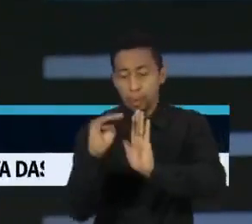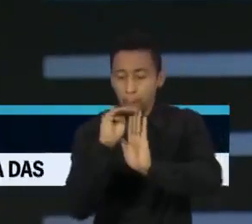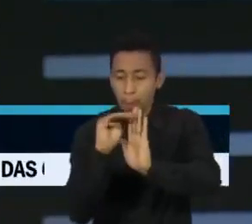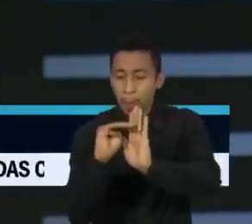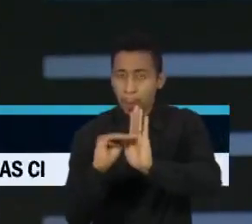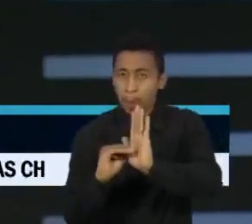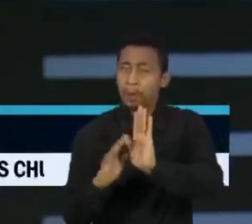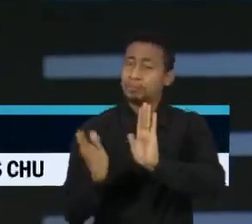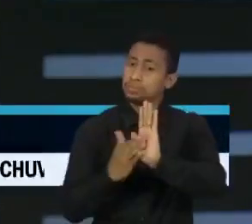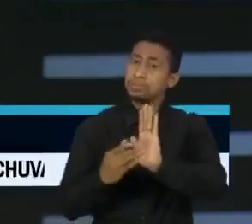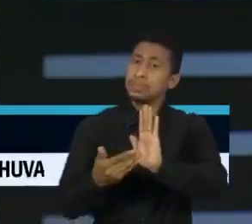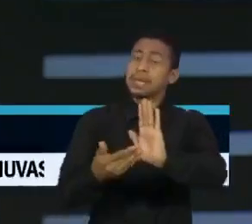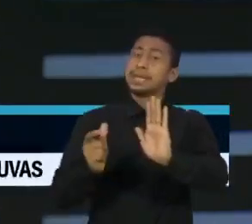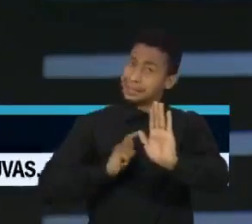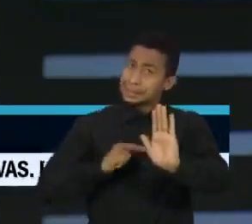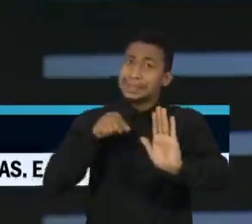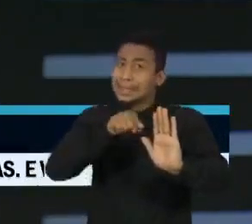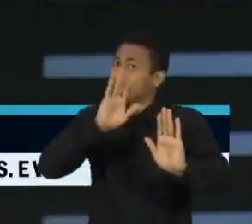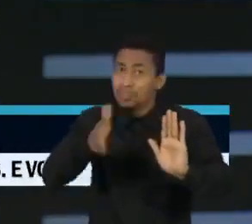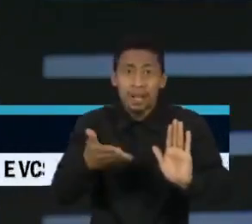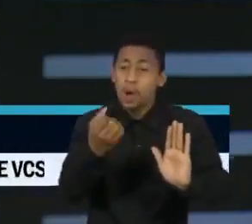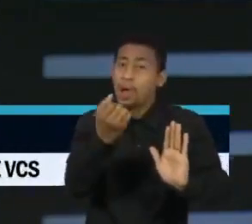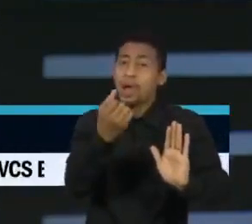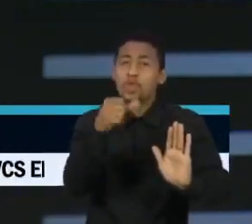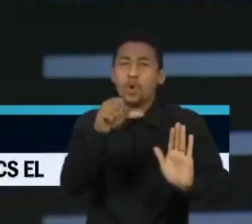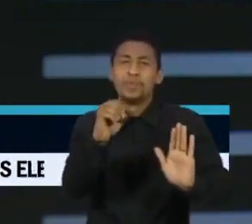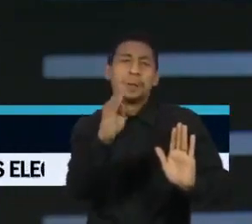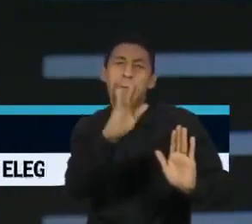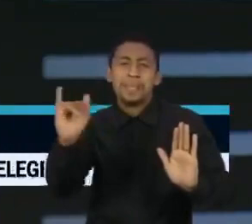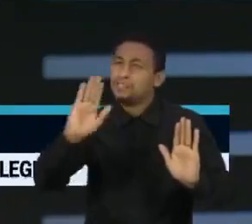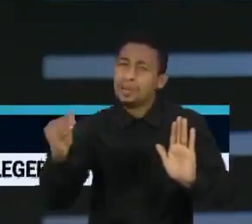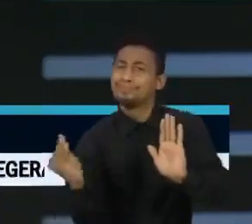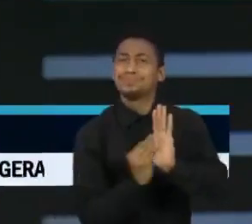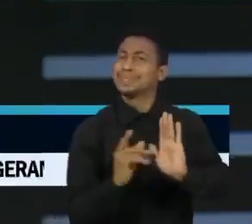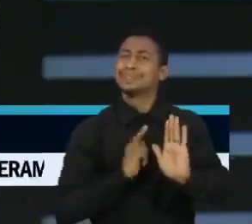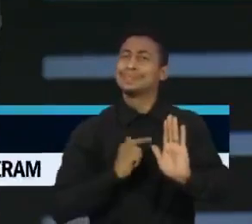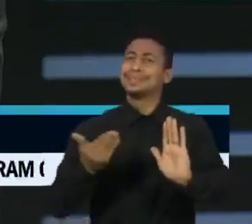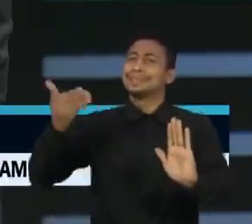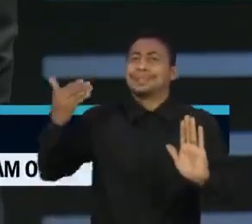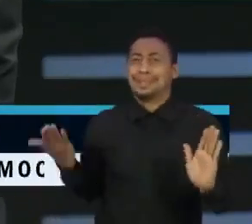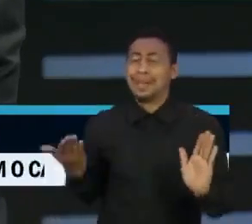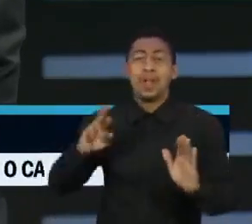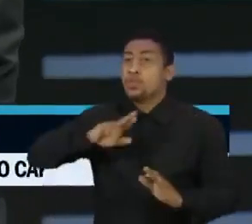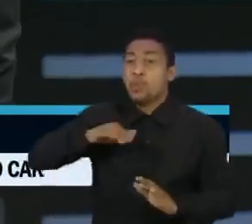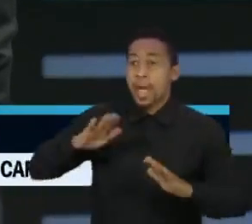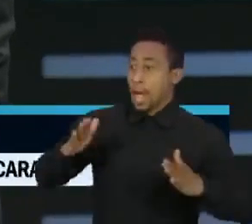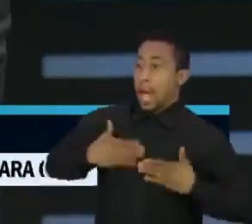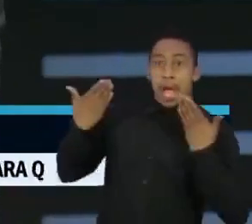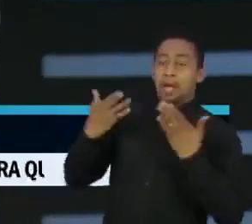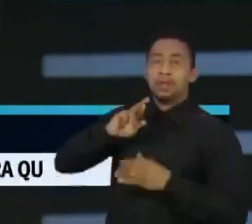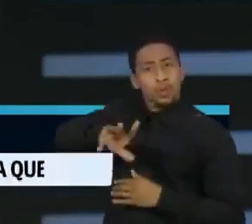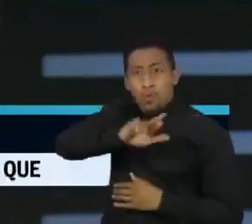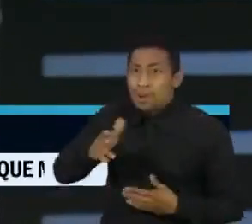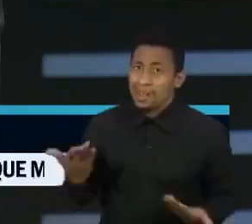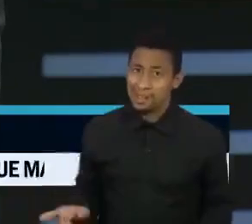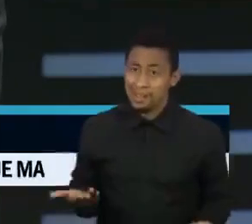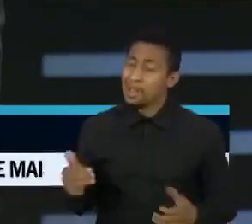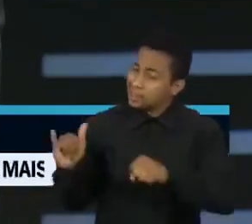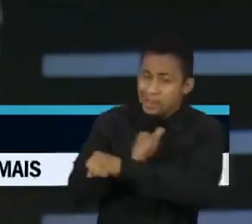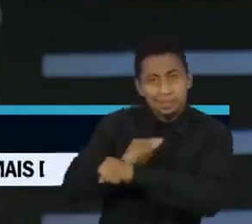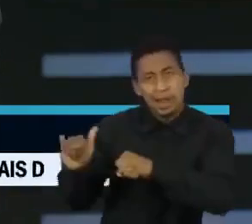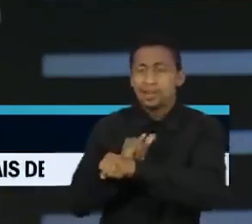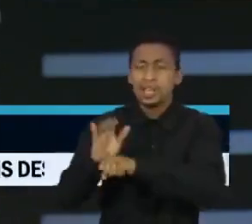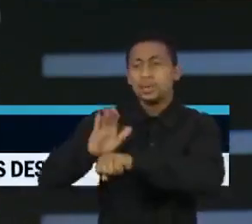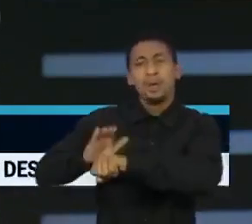nesses 90 bilhões o que que agora ele começou a falar isso porque ele está buscando alternativas para conseguir gastar mais em ano eleitoral